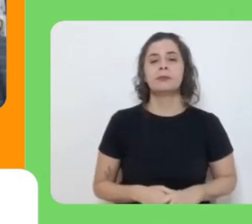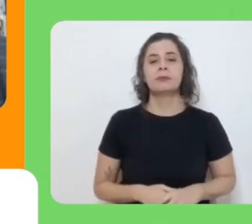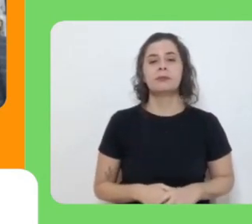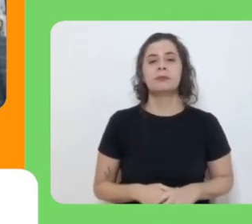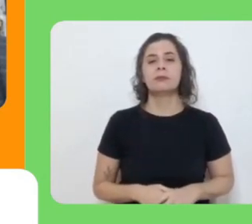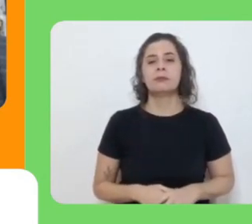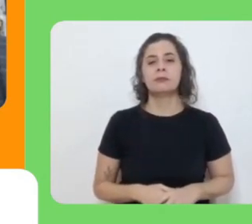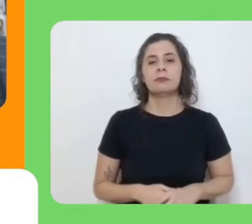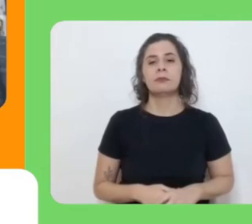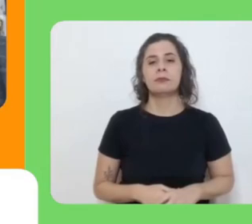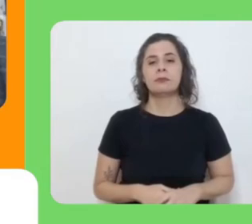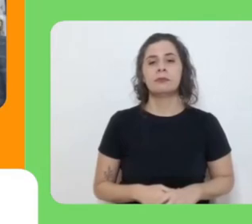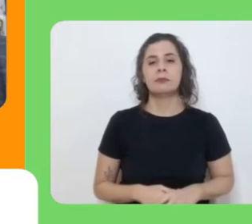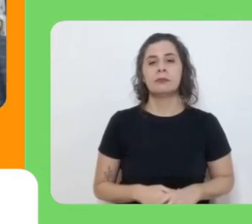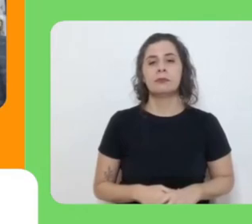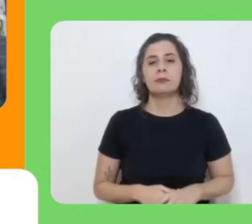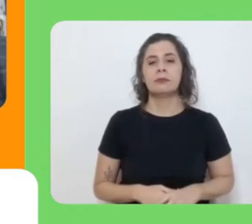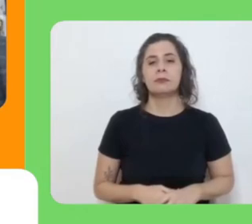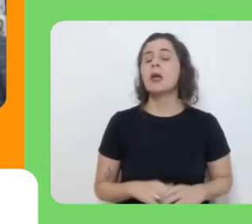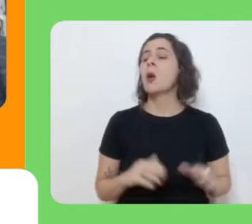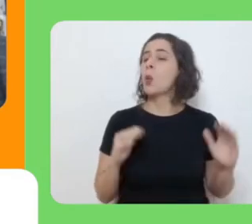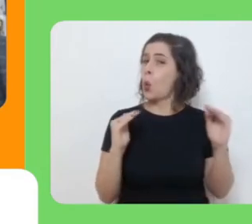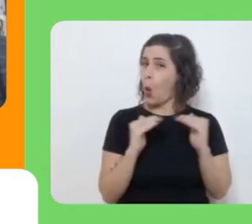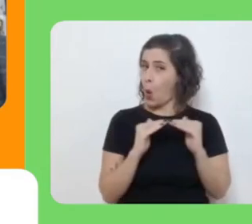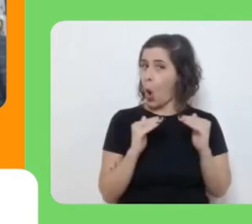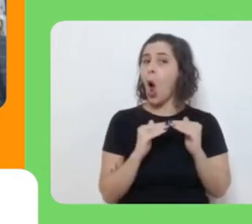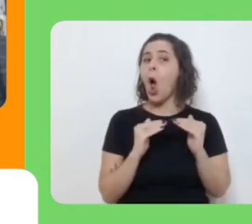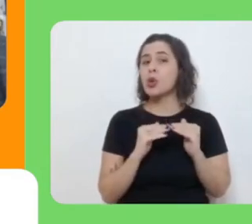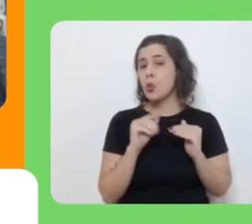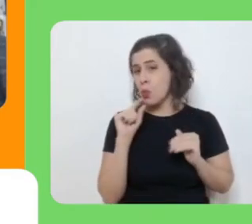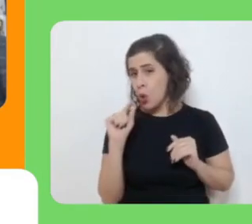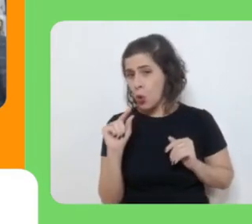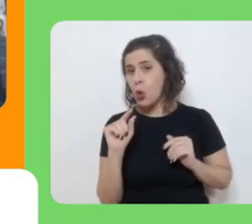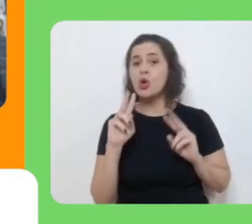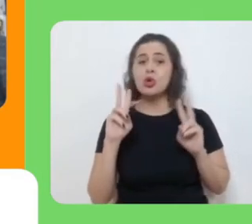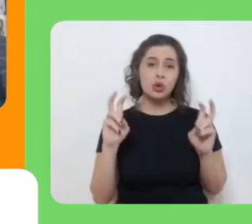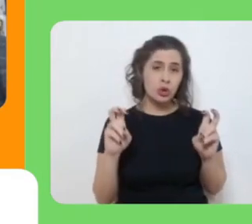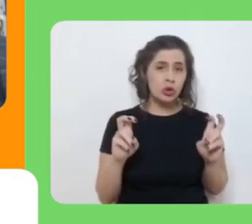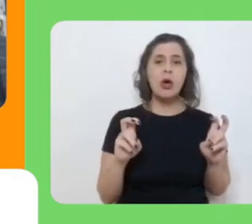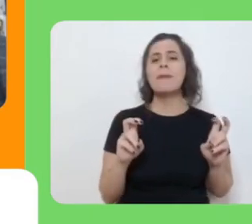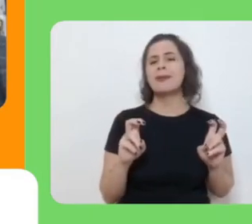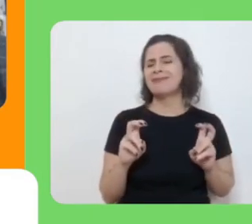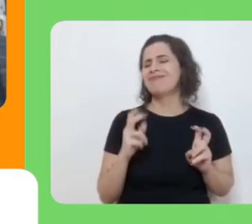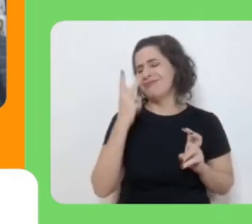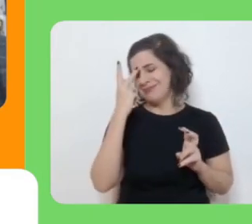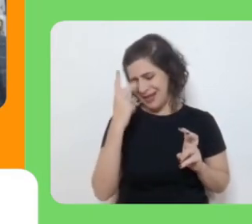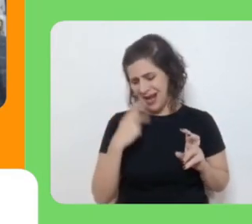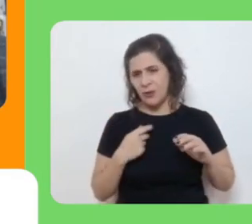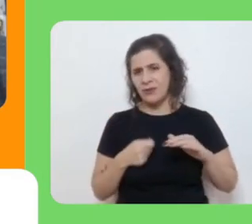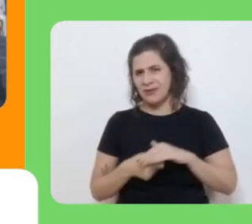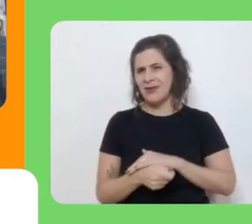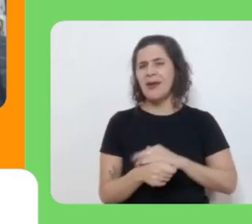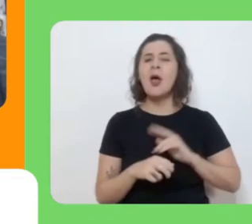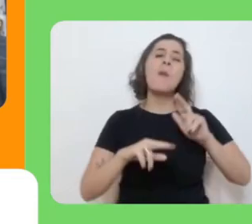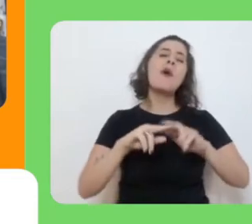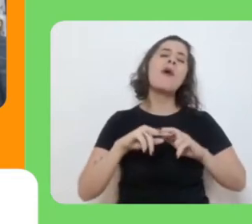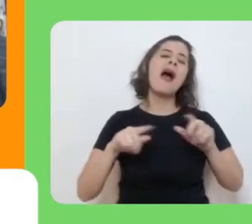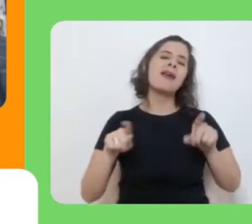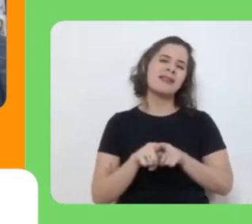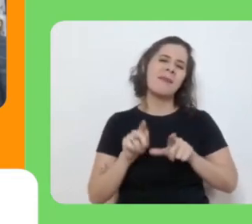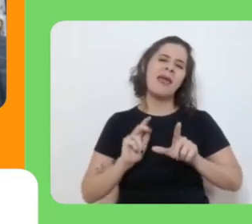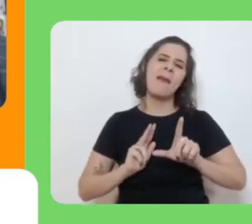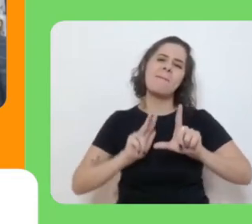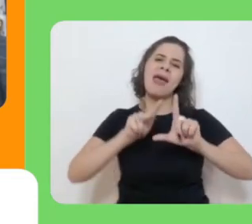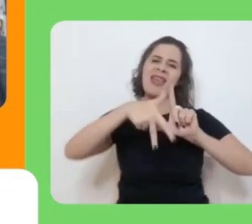isso, né? Eu concordo contigo sobre essa questão desse alto investimento. Eu acho que foi a questão do metaverso, né? O